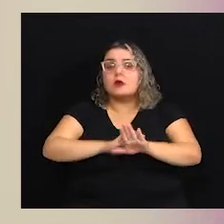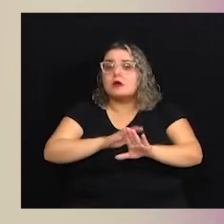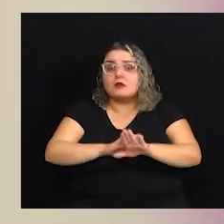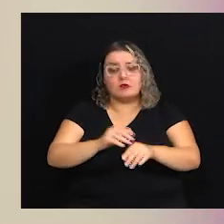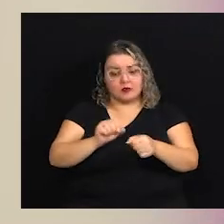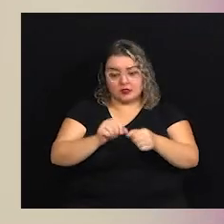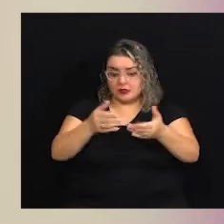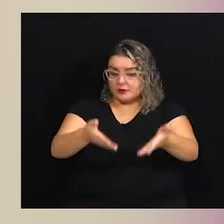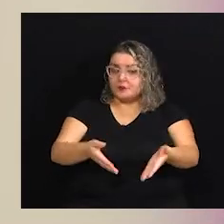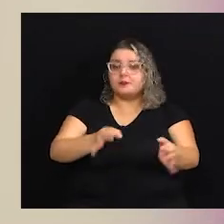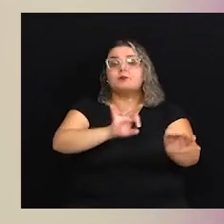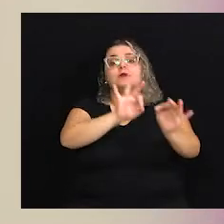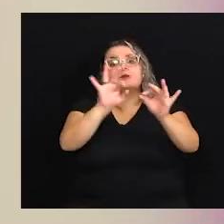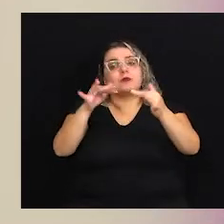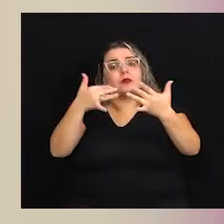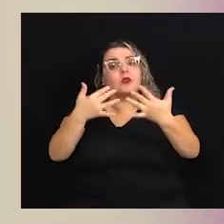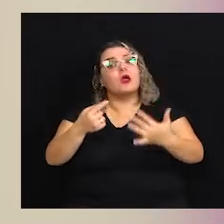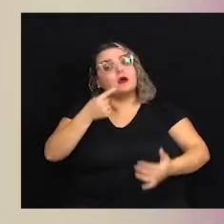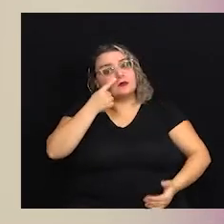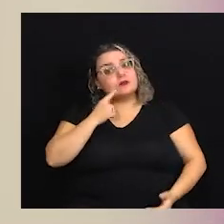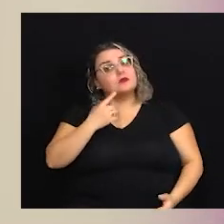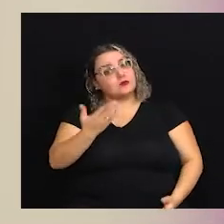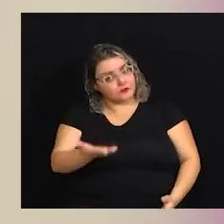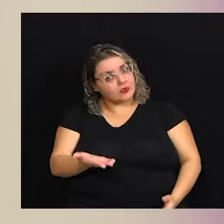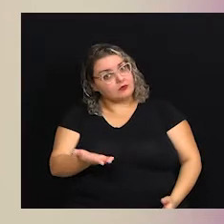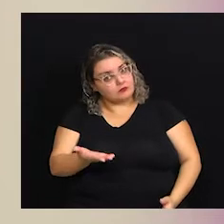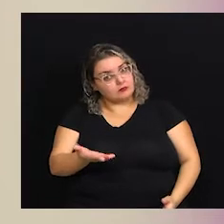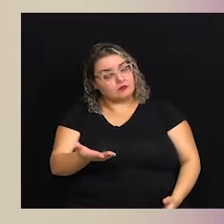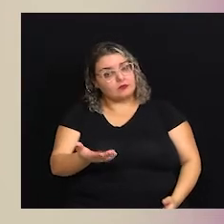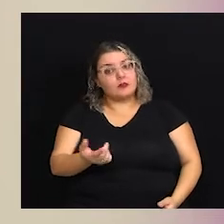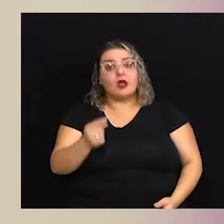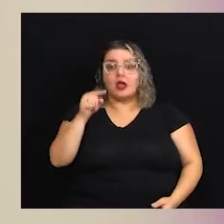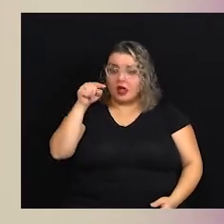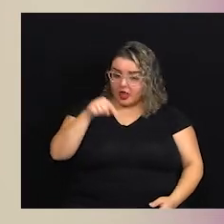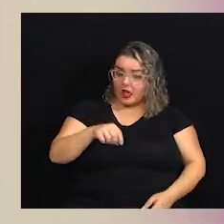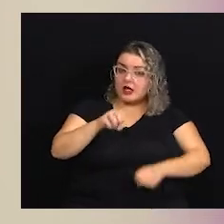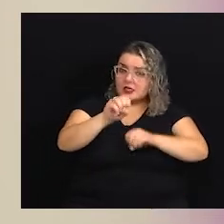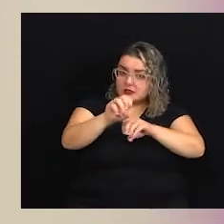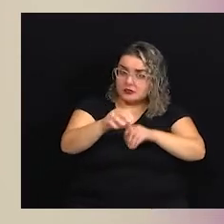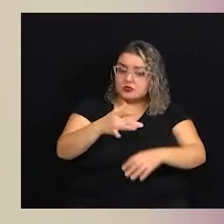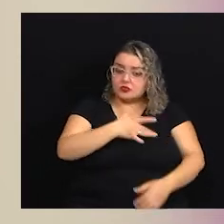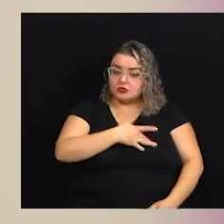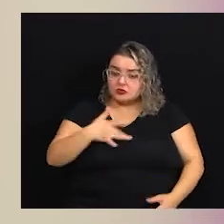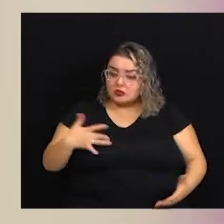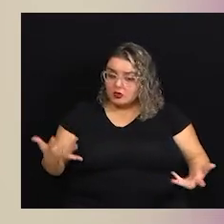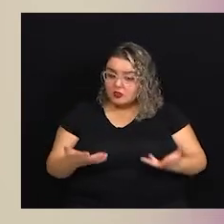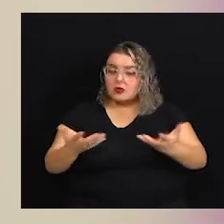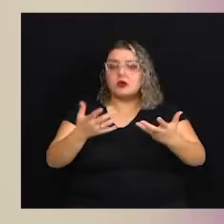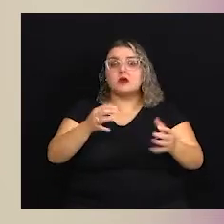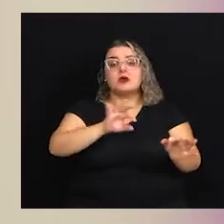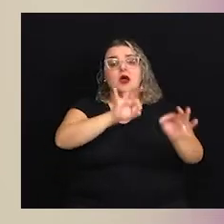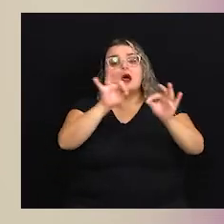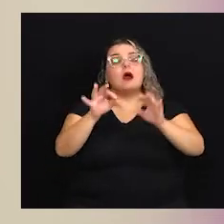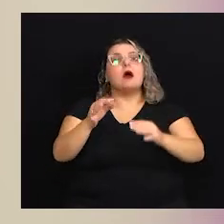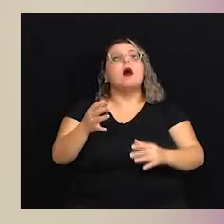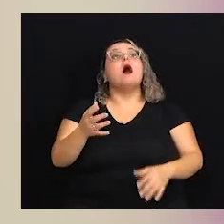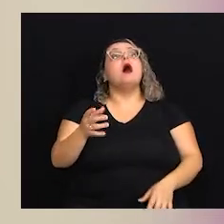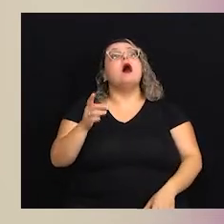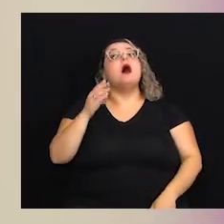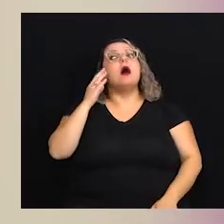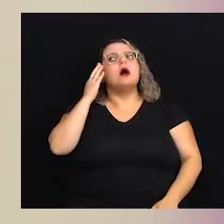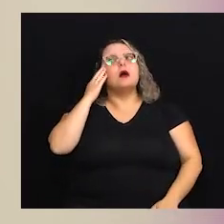fazendo aqui? Assistindo aqui a Vivi, né? Ela está te ensinando no Saúde e Vida, você fala, assisti,